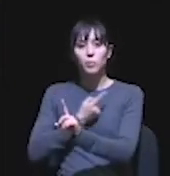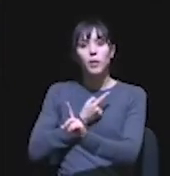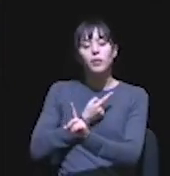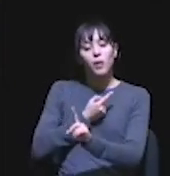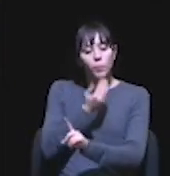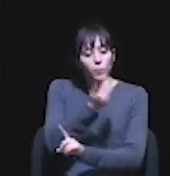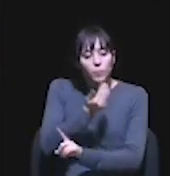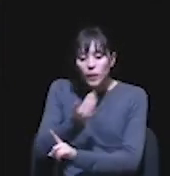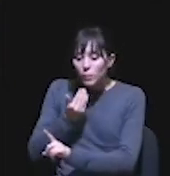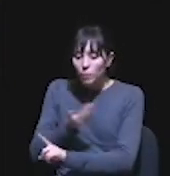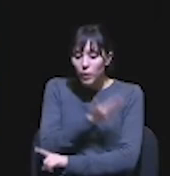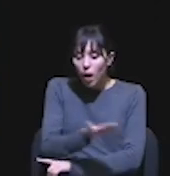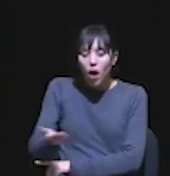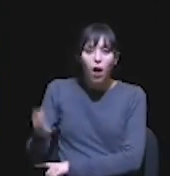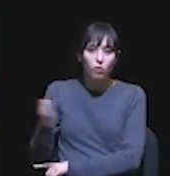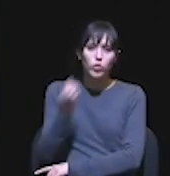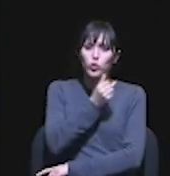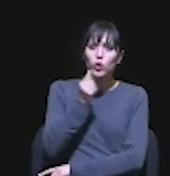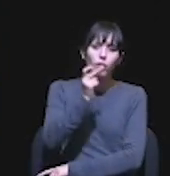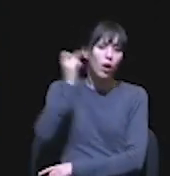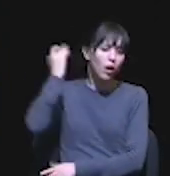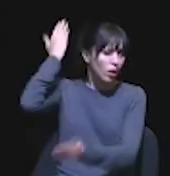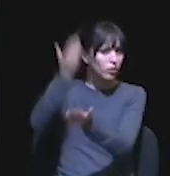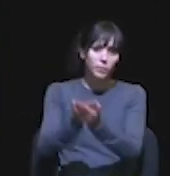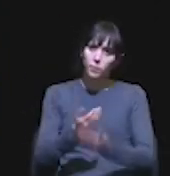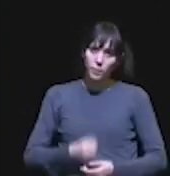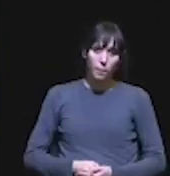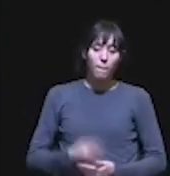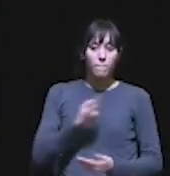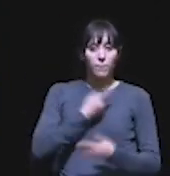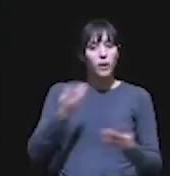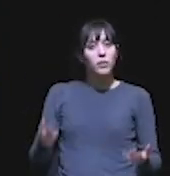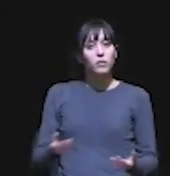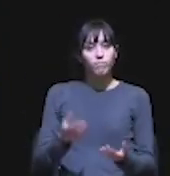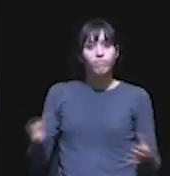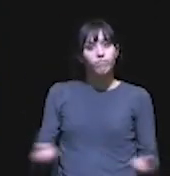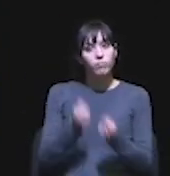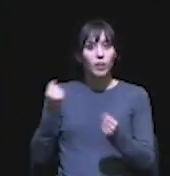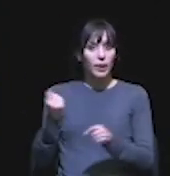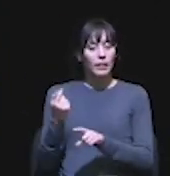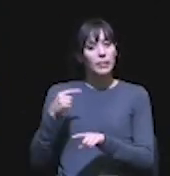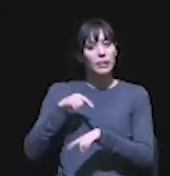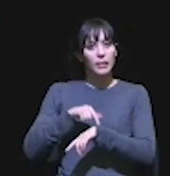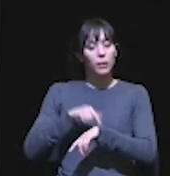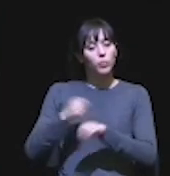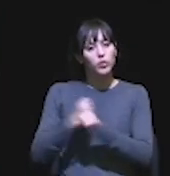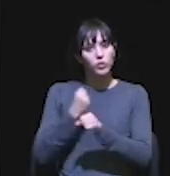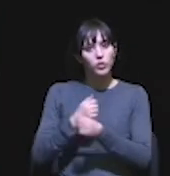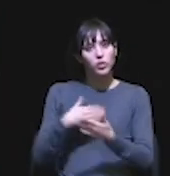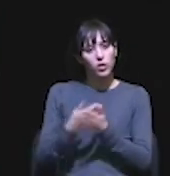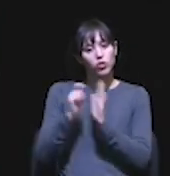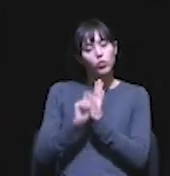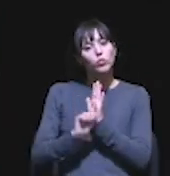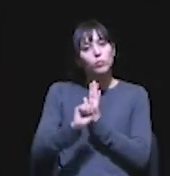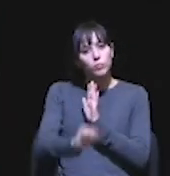reivindicações dos professores que têm sido tão castigados nos últimos muitos anos e recuperar o tempo de serviço passado, rever o estatuto da carreira docente para eliminar o